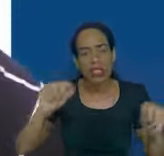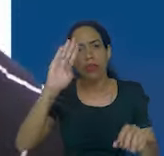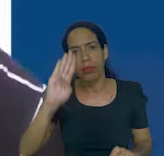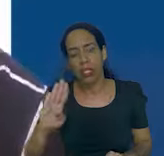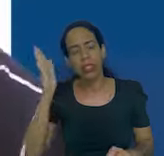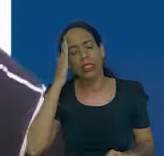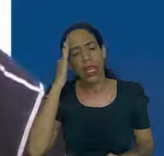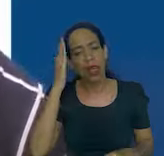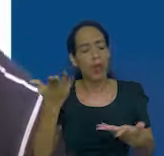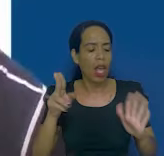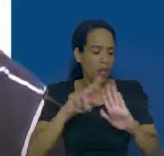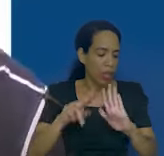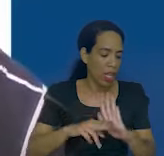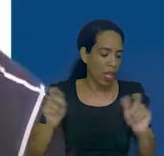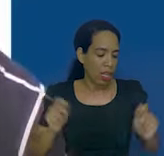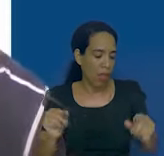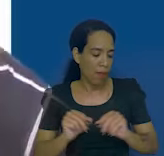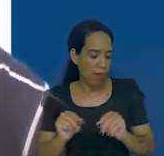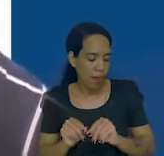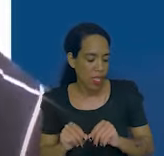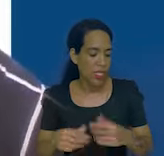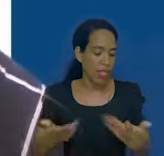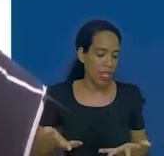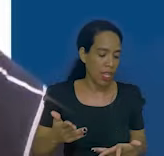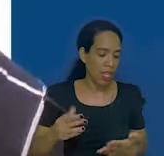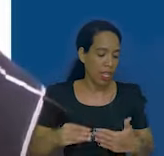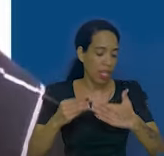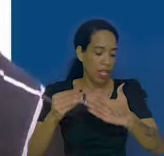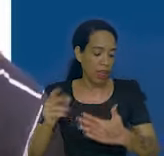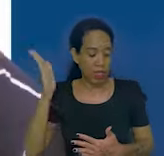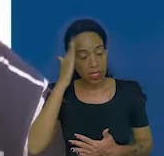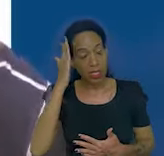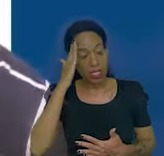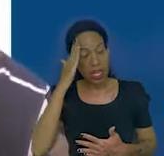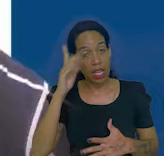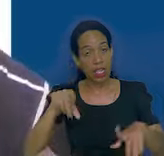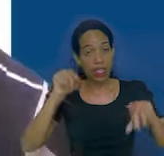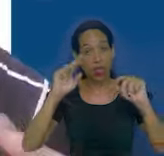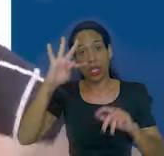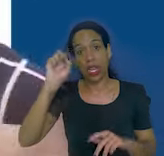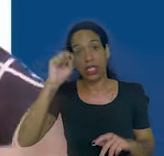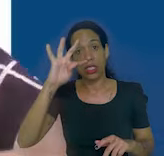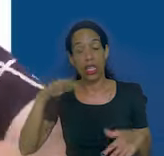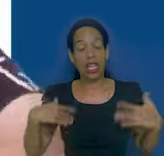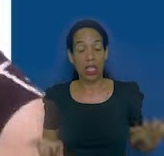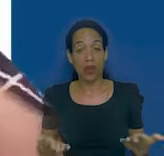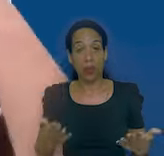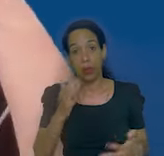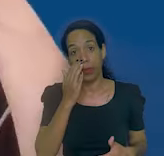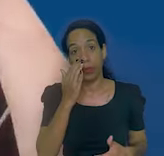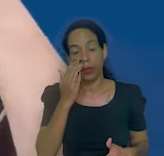de saber o que a norma coletiva podia fazer, né, levando em consideração as decisões do TST. E, nesse